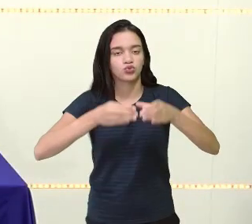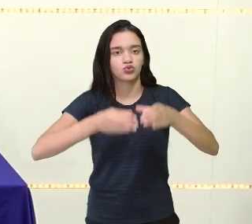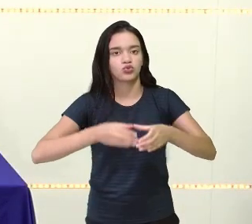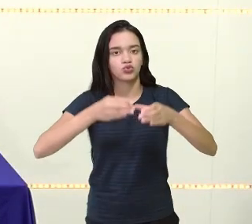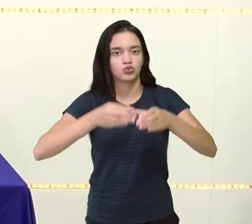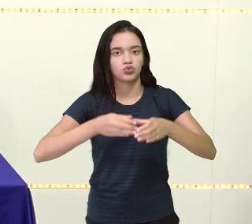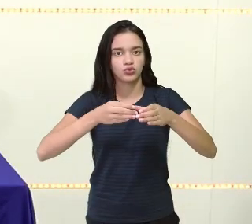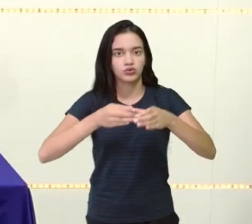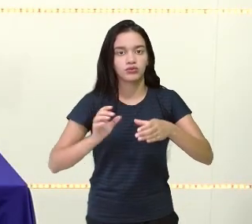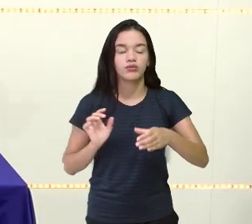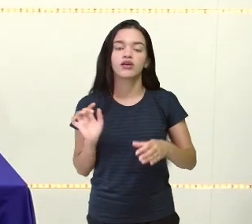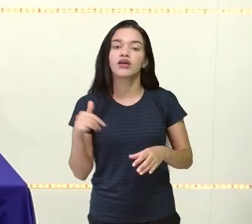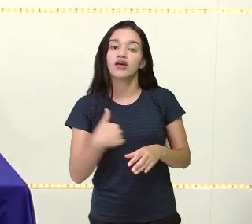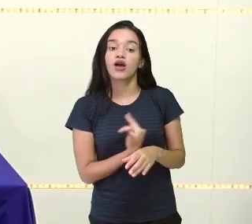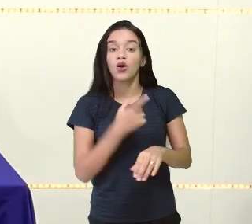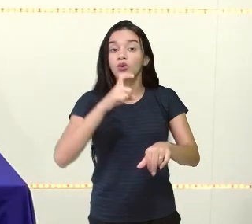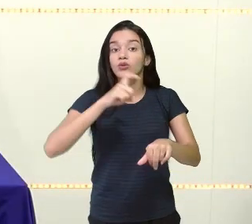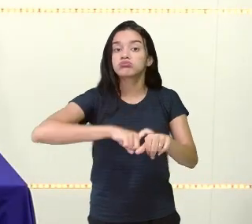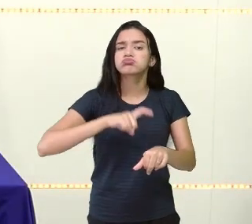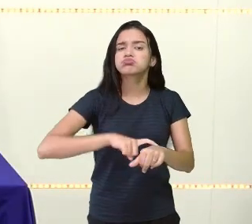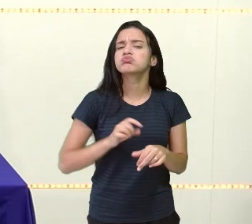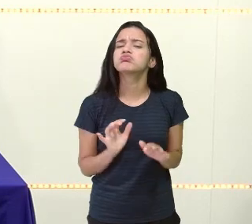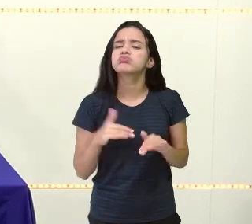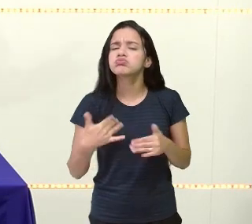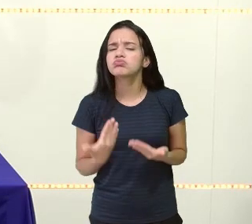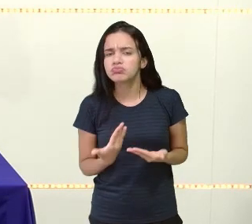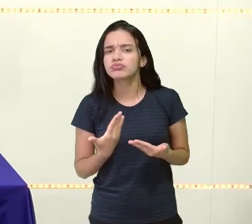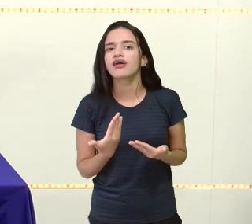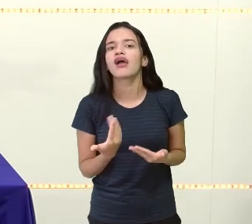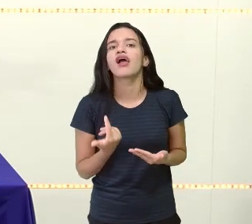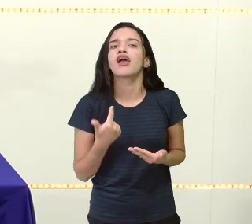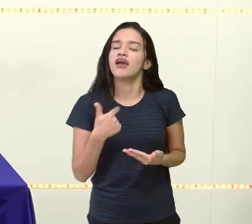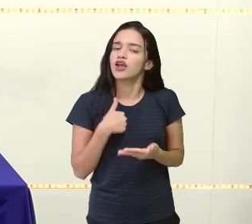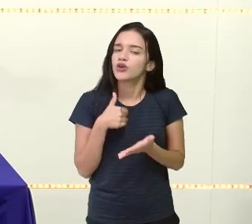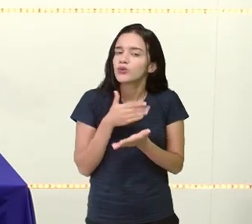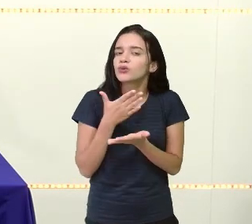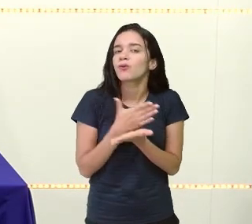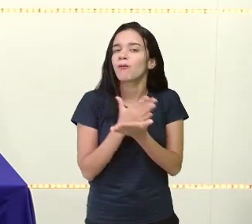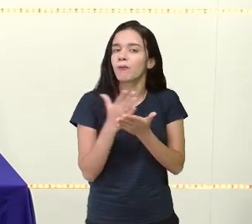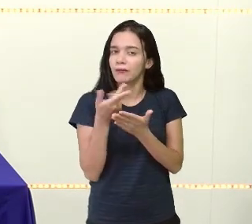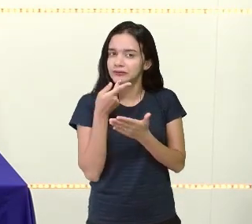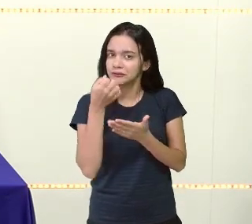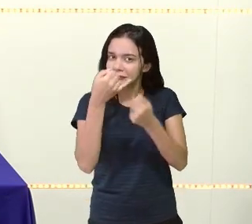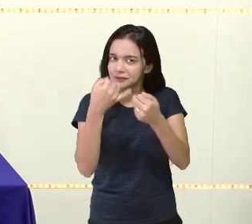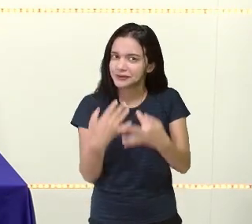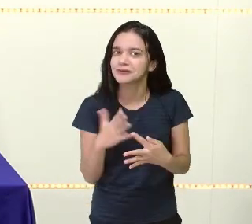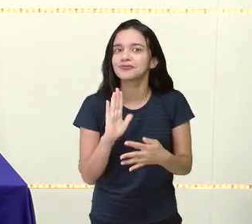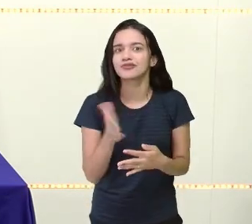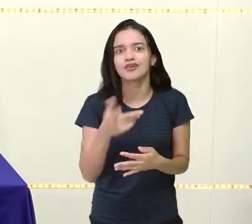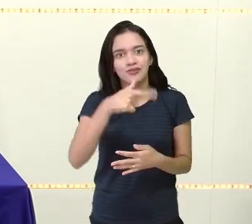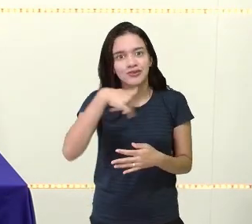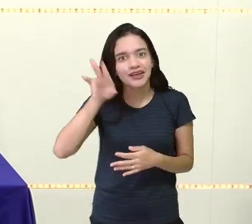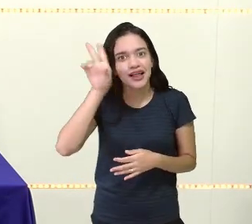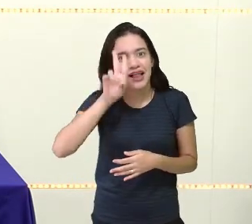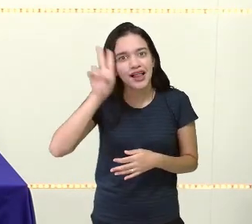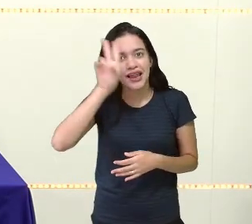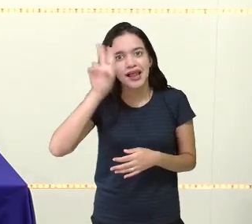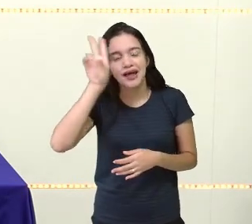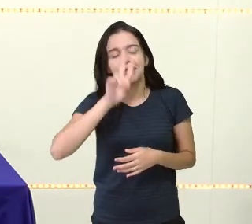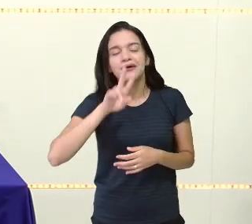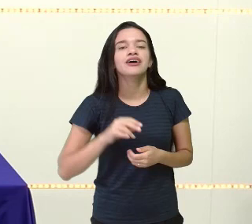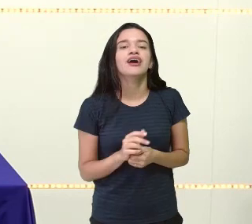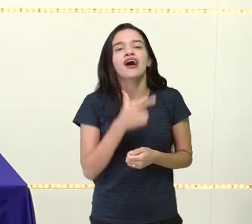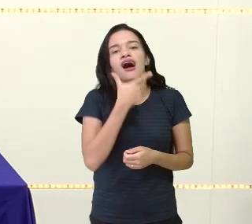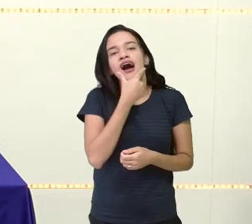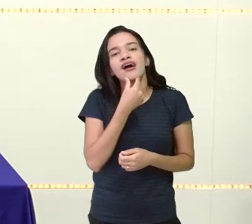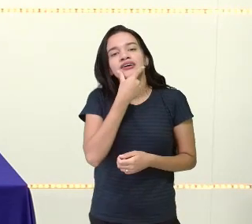dizem aí que a gente vai medir o tempo? Eu até no início já falei, né? Será que vocês lembram? Conta aí,